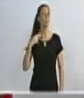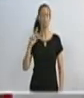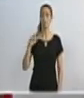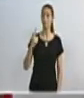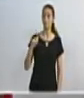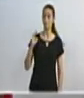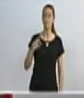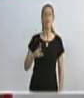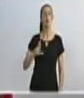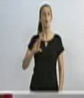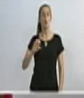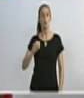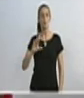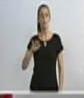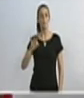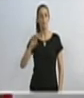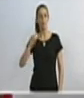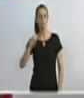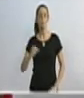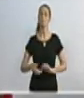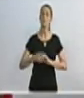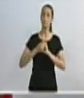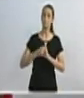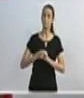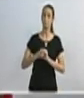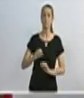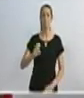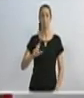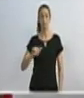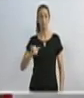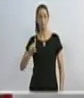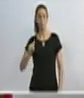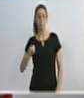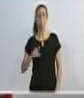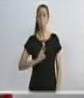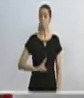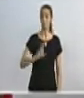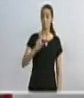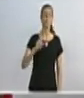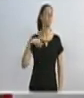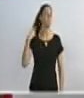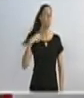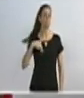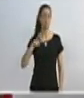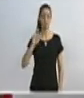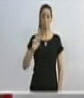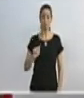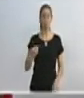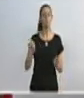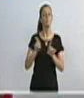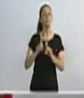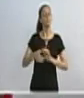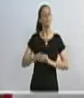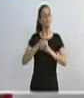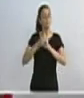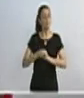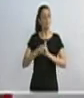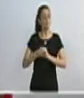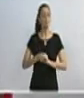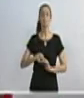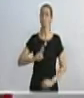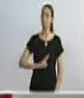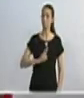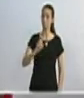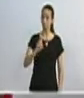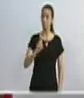Procópio, cumprimento o Erlédio, representando a deputada Ana Paula, cumprimento os representantes